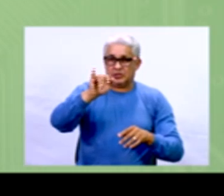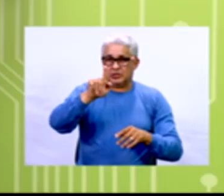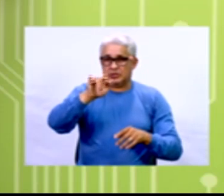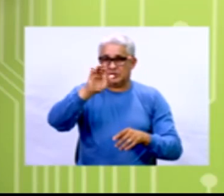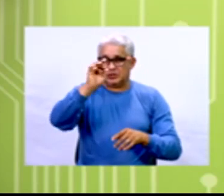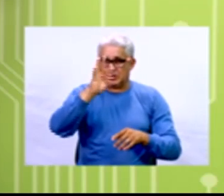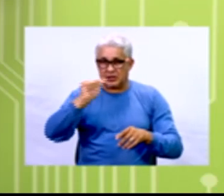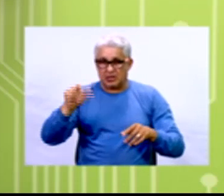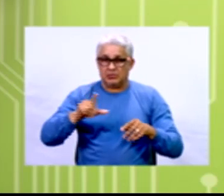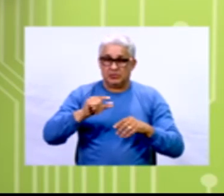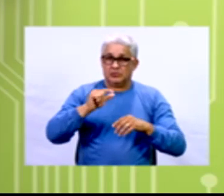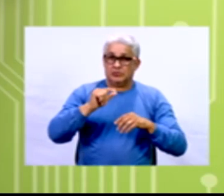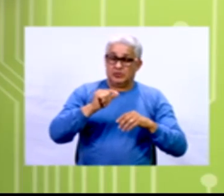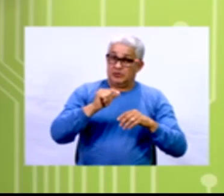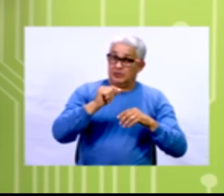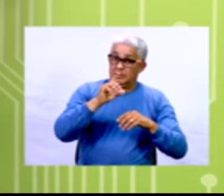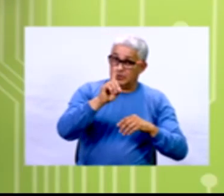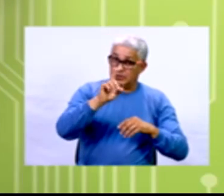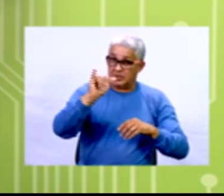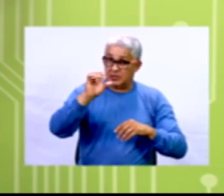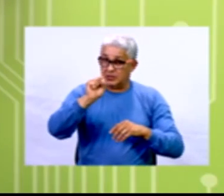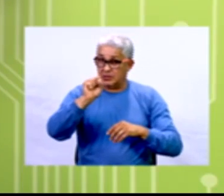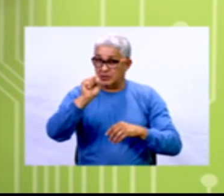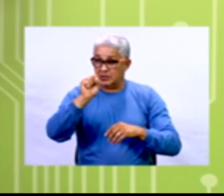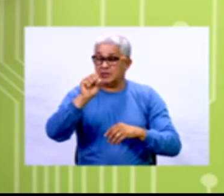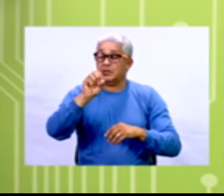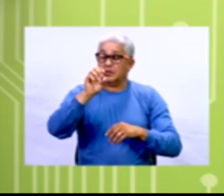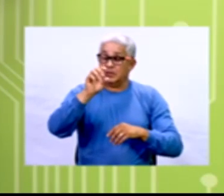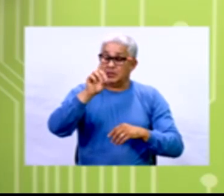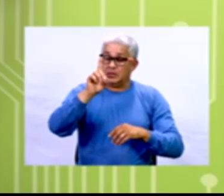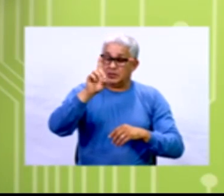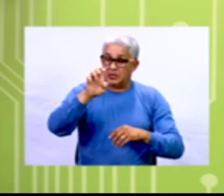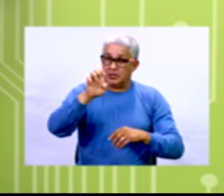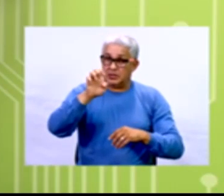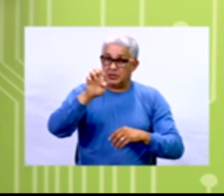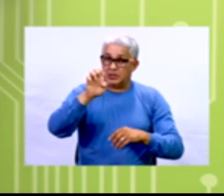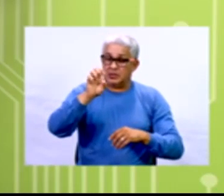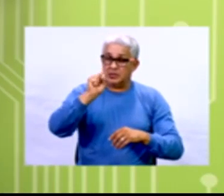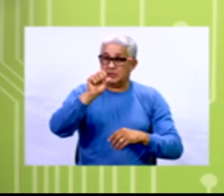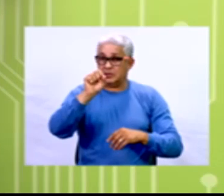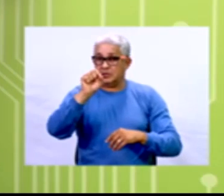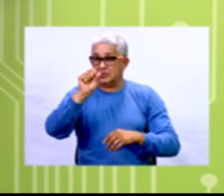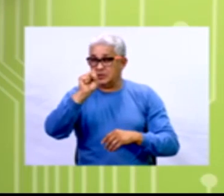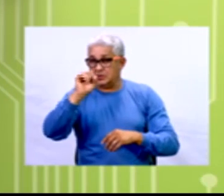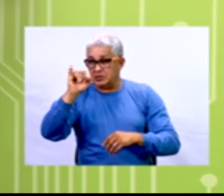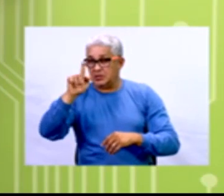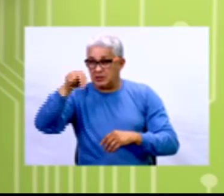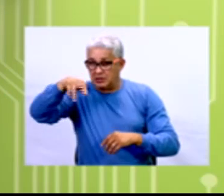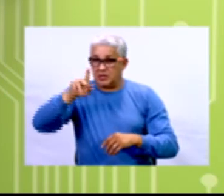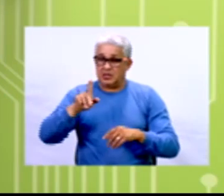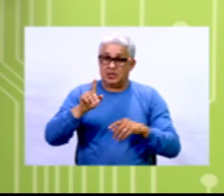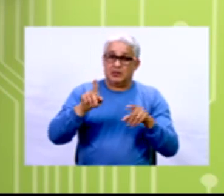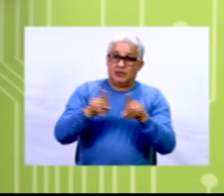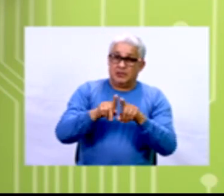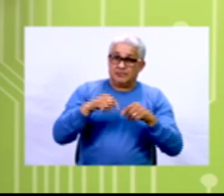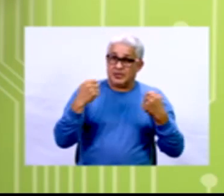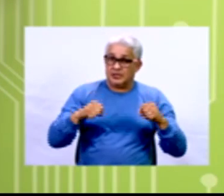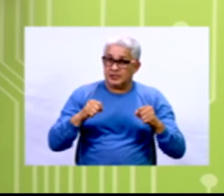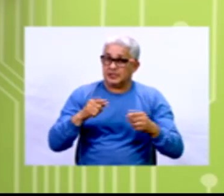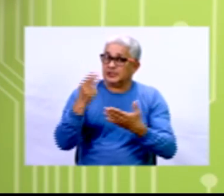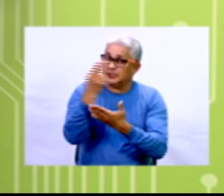cara que desenha muito, que tem muita criatividade. O que ele vai fazer? Ele vai coordenar a equipe de